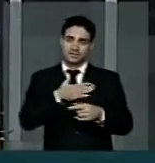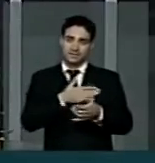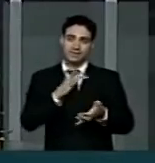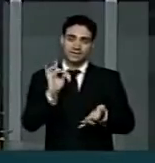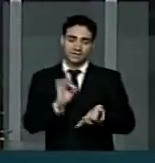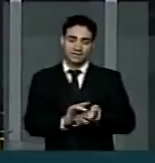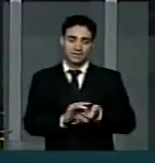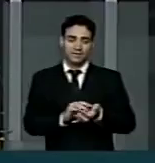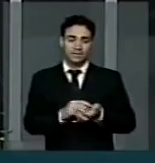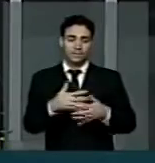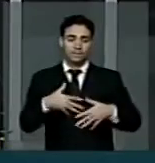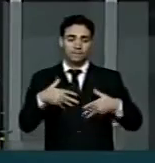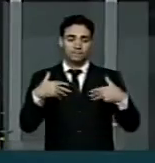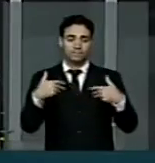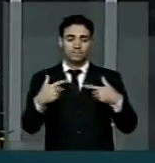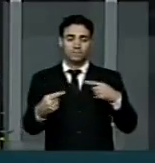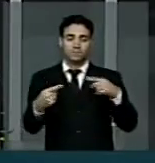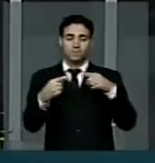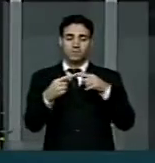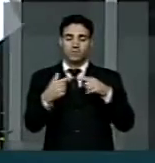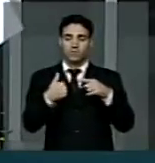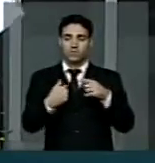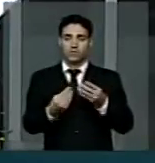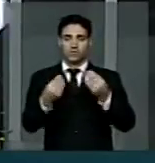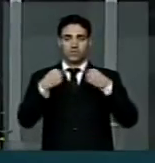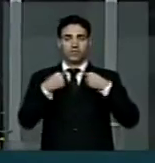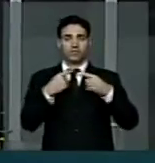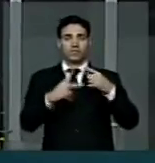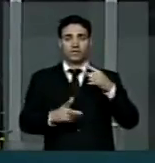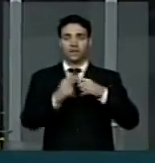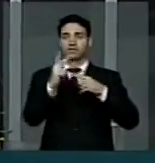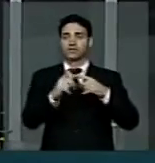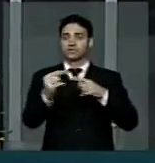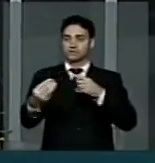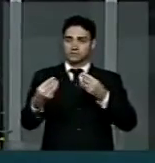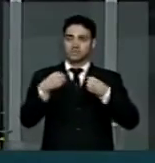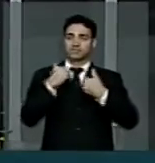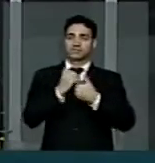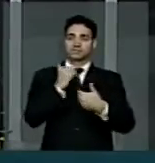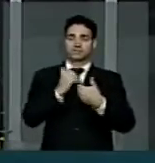para mim. Faz parte do meu currículo, essa é a parte de Vossas Excelências. Muito obrigado.